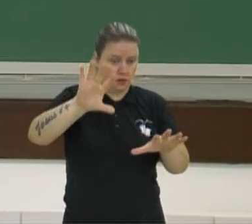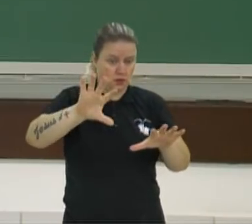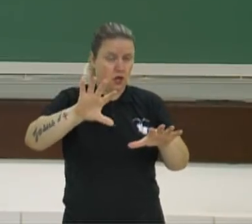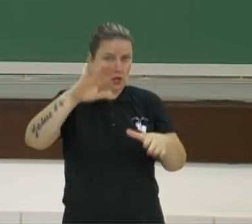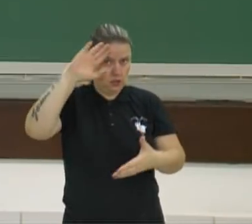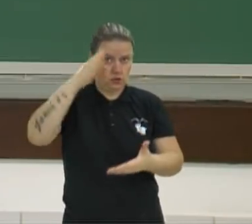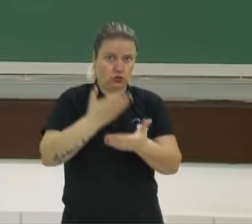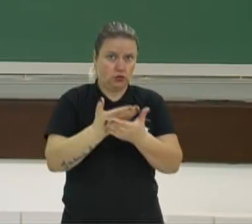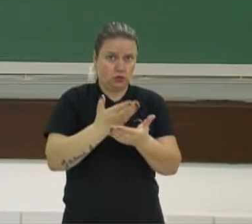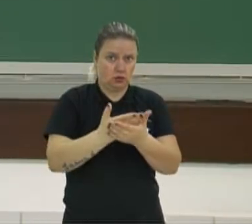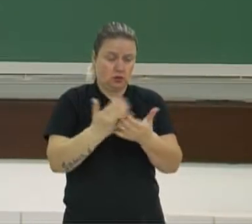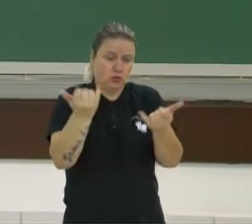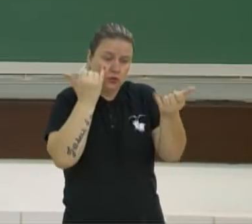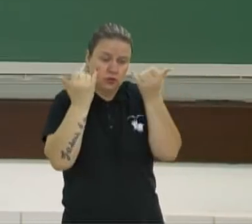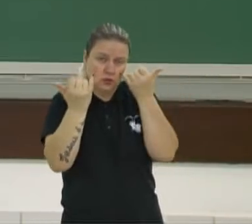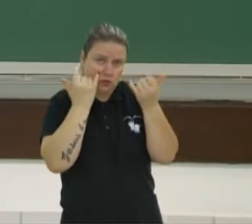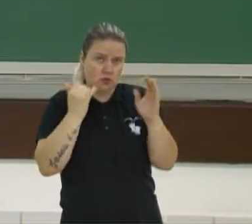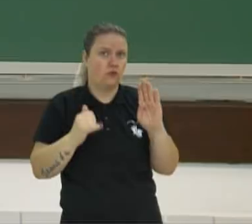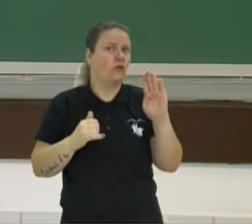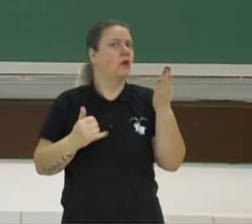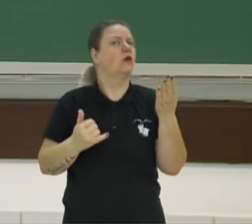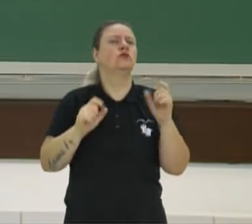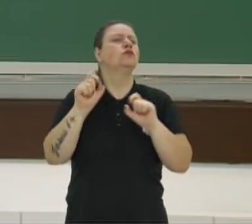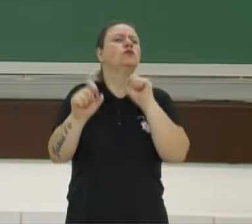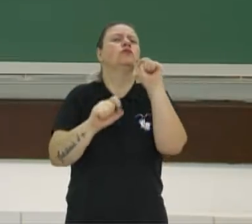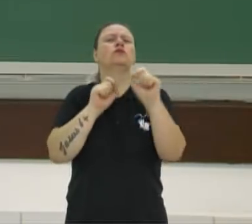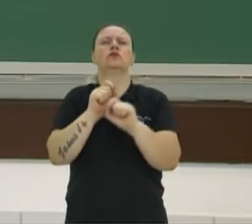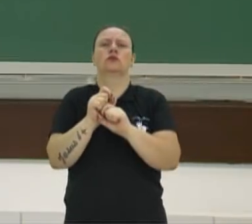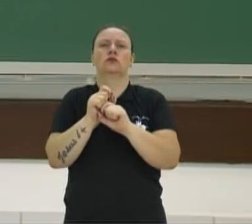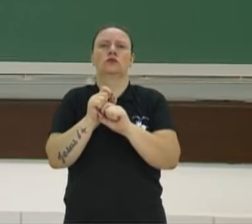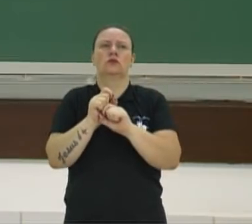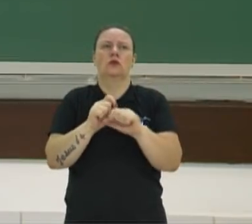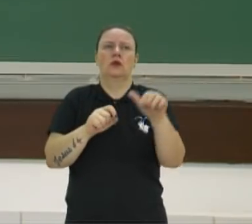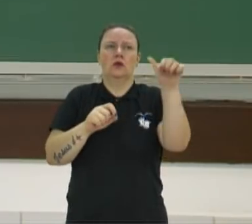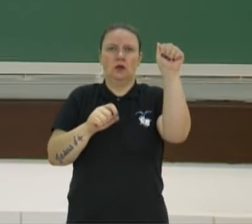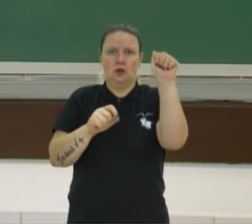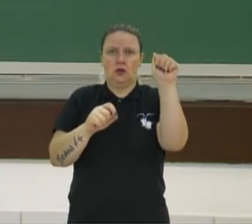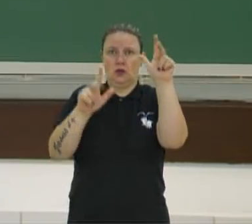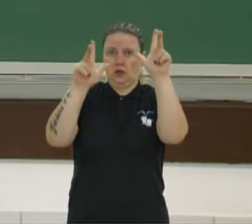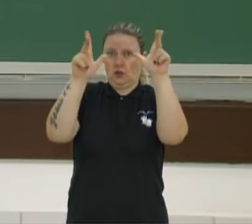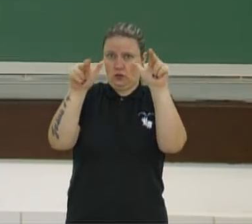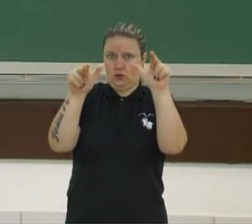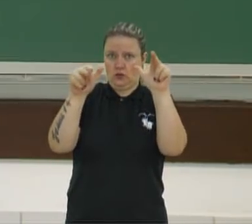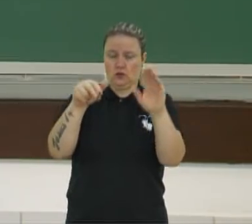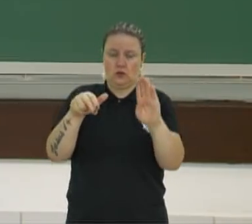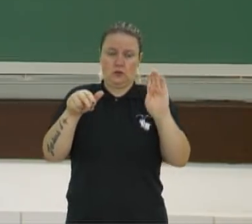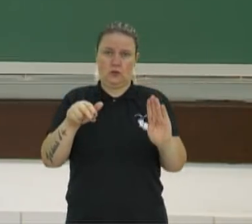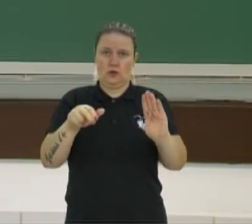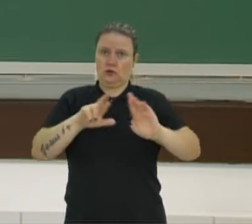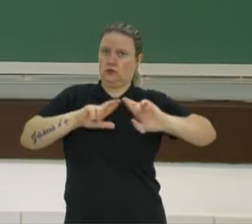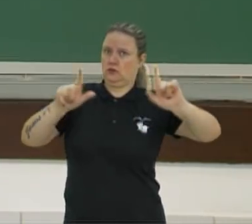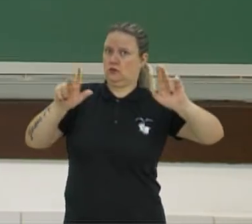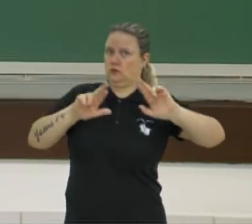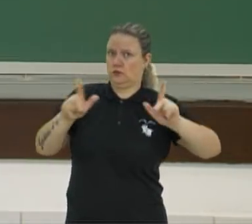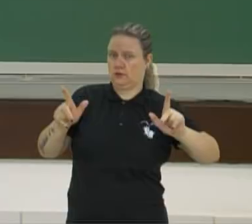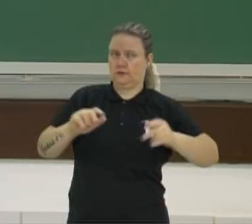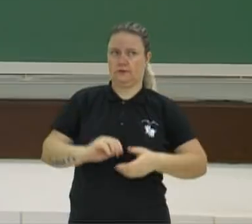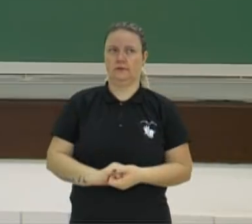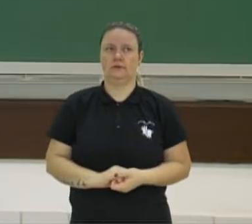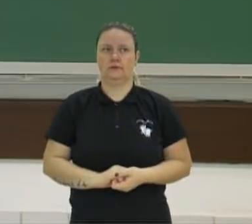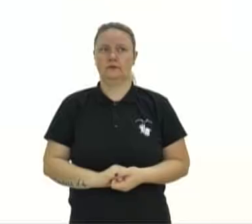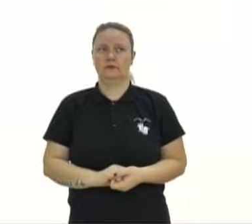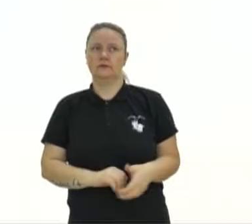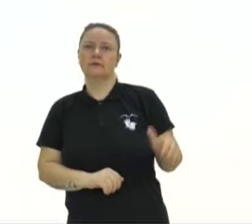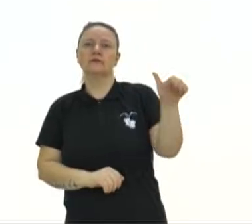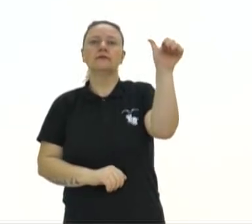notícia? Elas são convergentes, semelhantes ou divergentes, diferentes? Se você marcou a